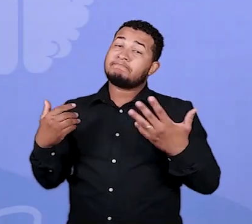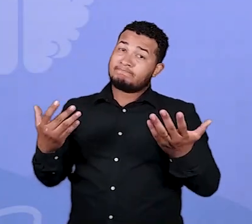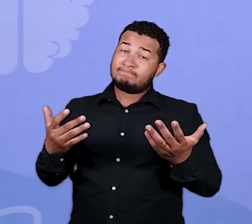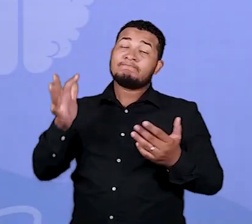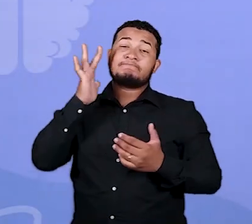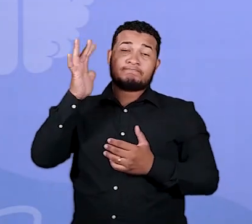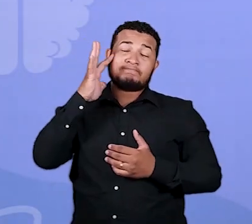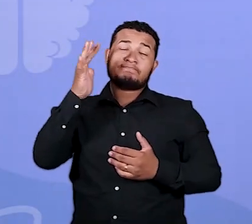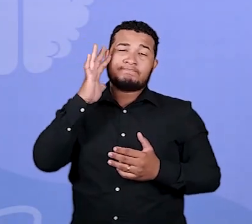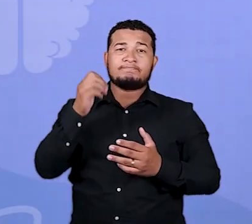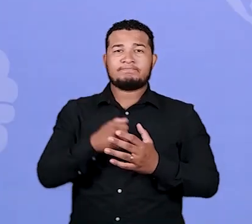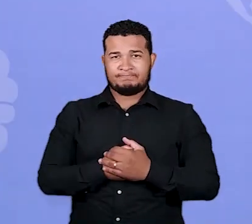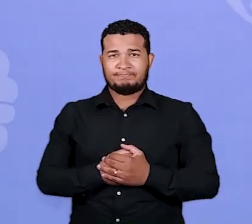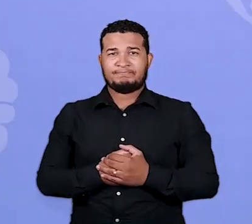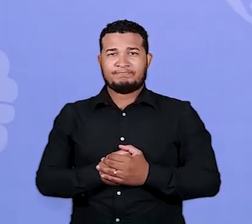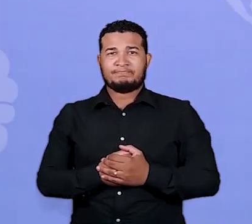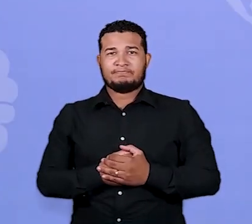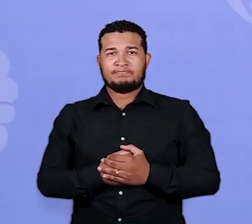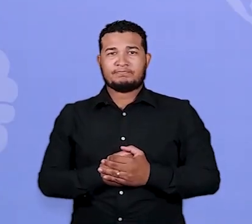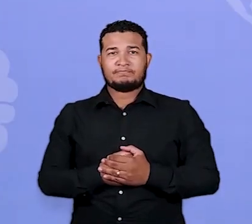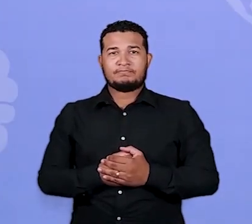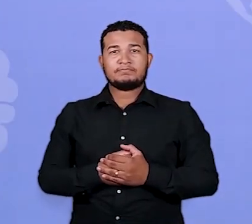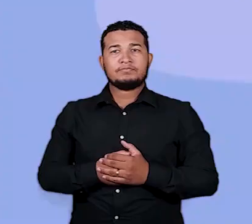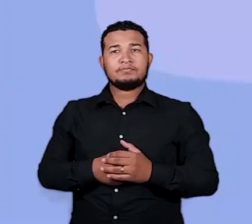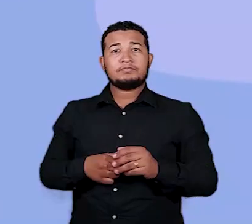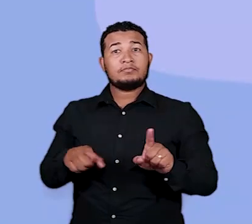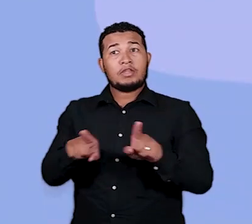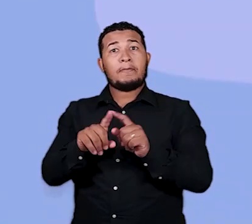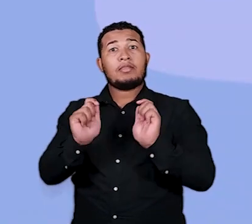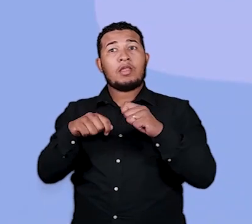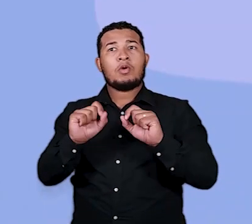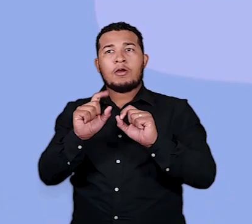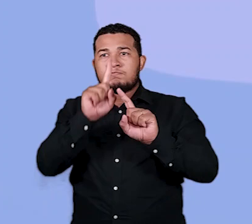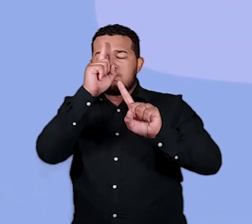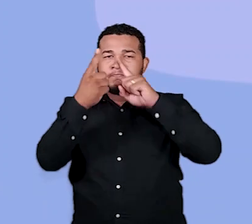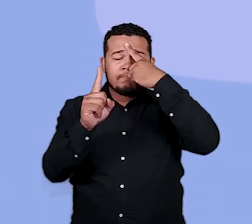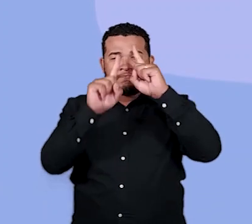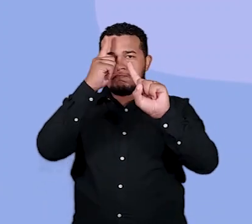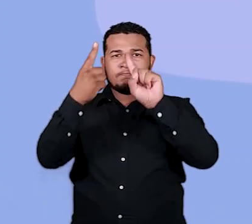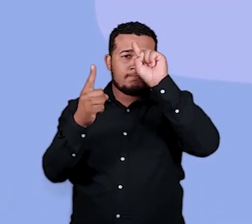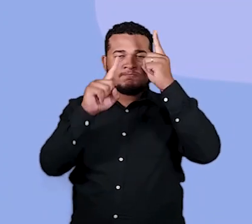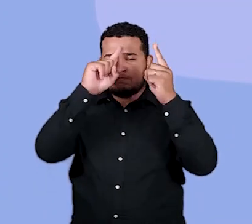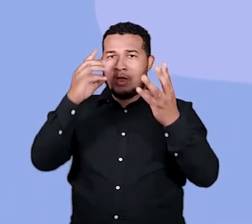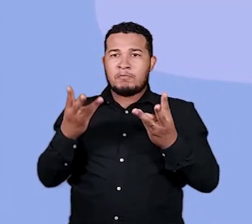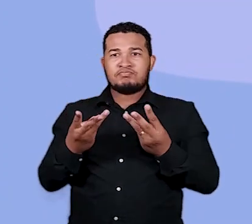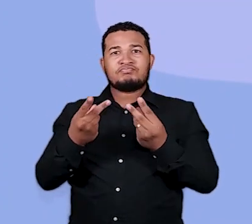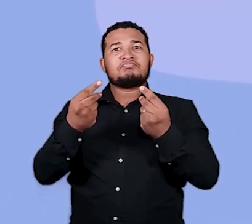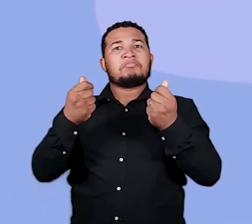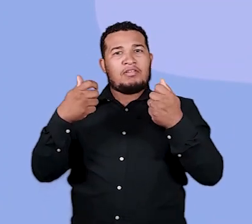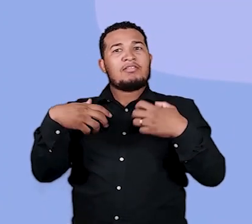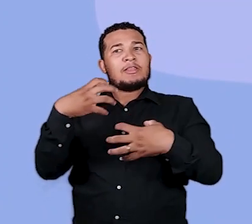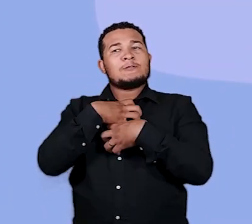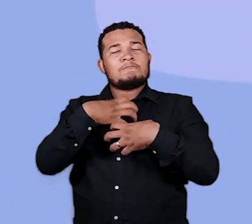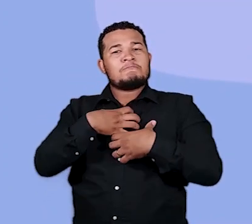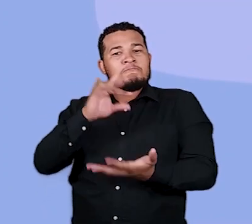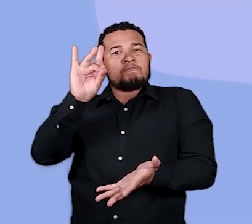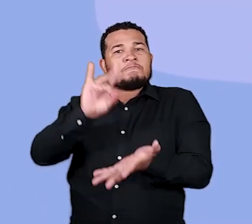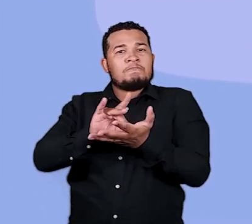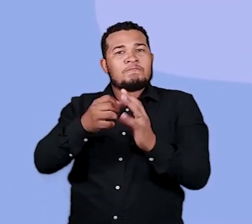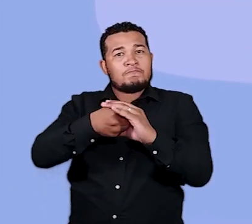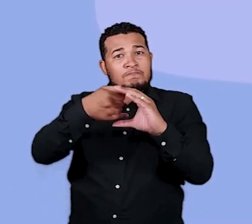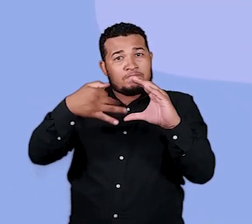é uma provocação para você refletir. Vamos ver mais benefícios. Aguça a criatividade. Jogar xadrez ajuda a liberar